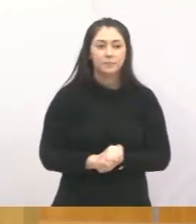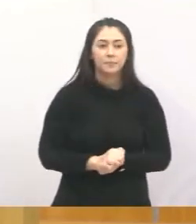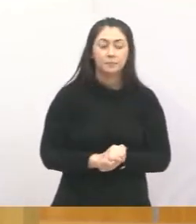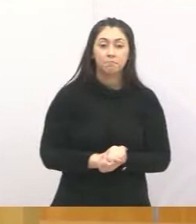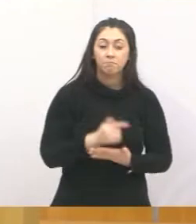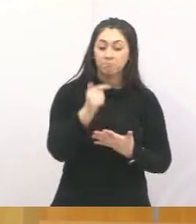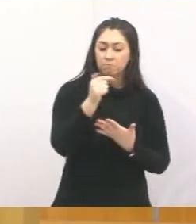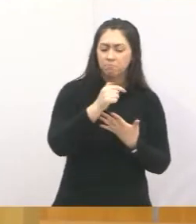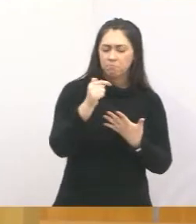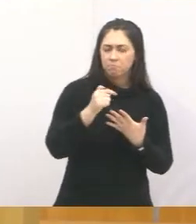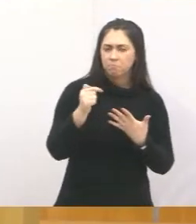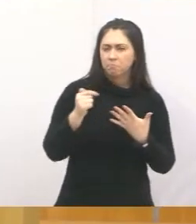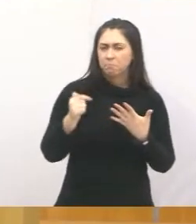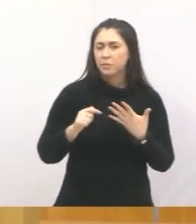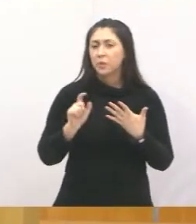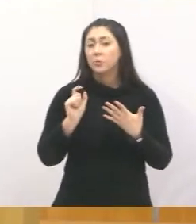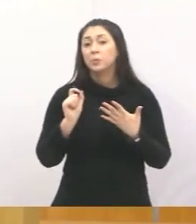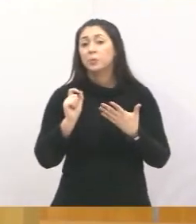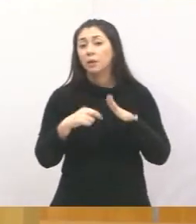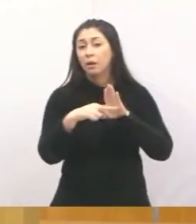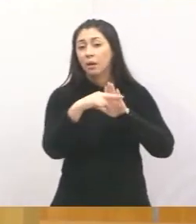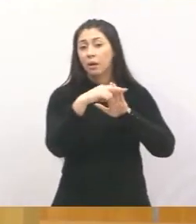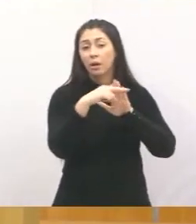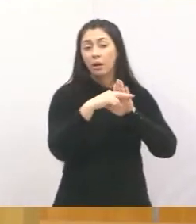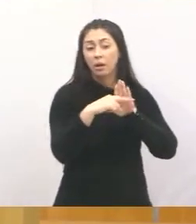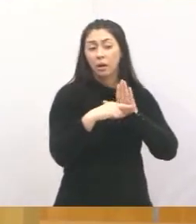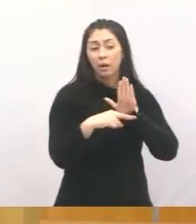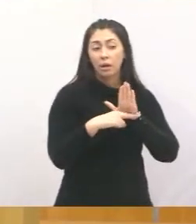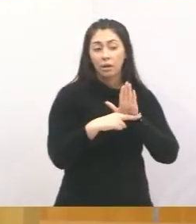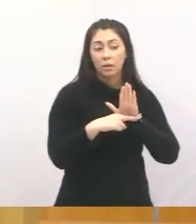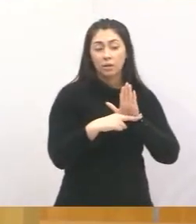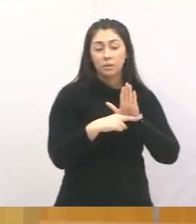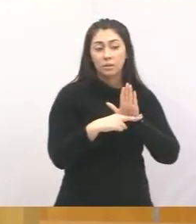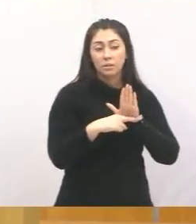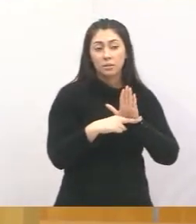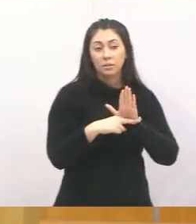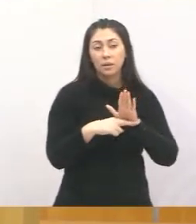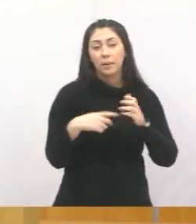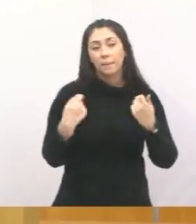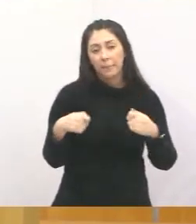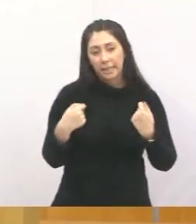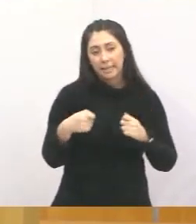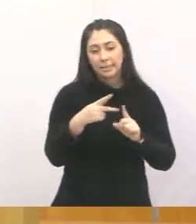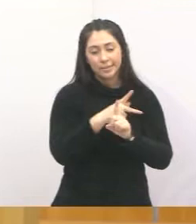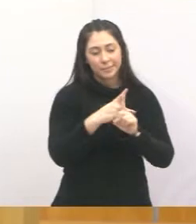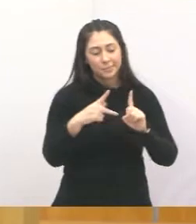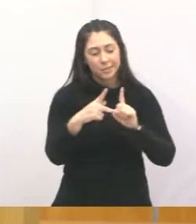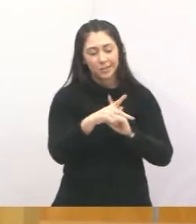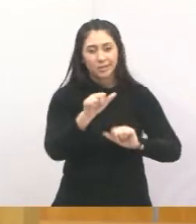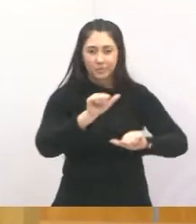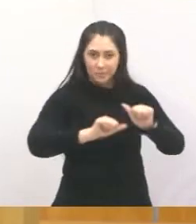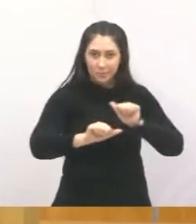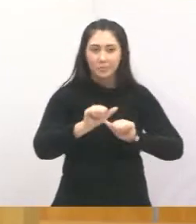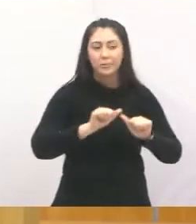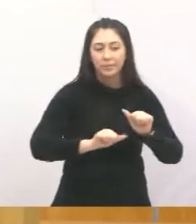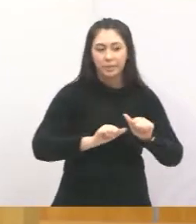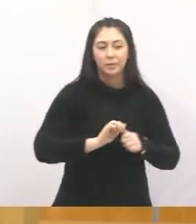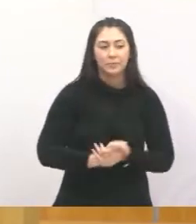colocando como um dos requisitos para que isso ocorresse a reforma previdenciária.